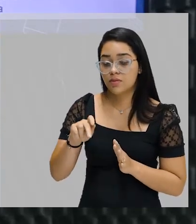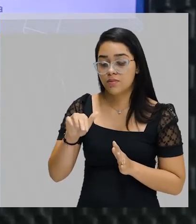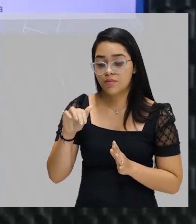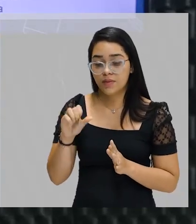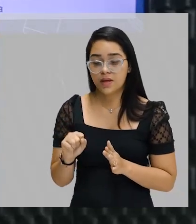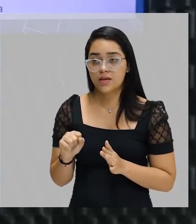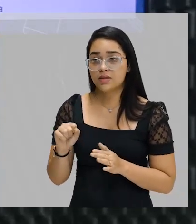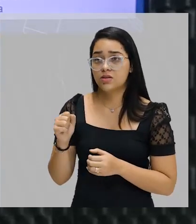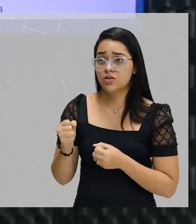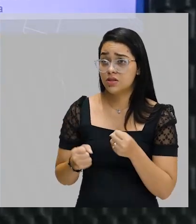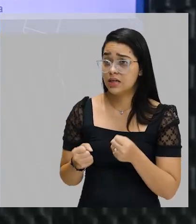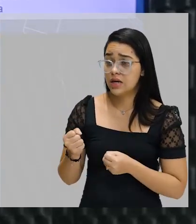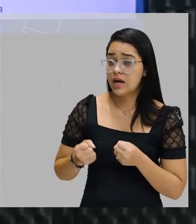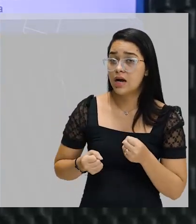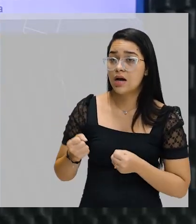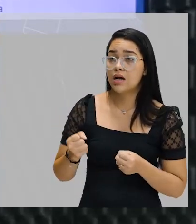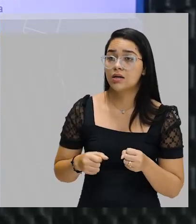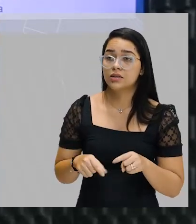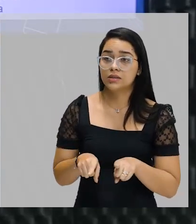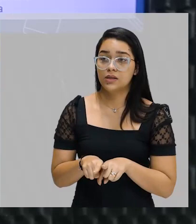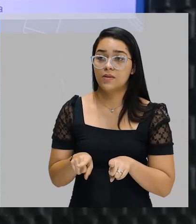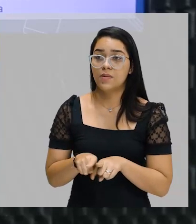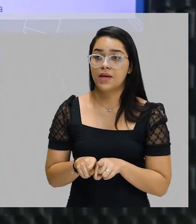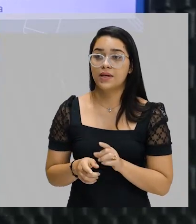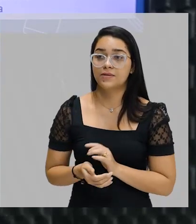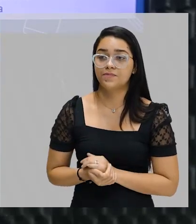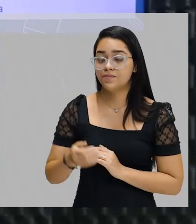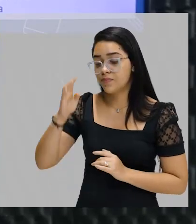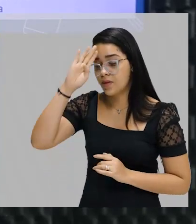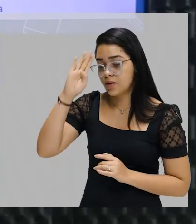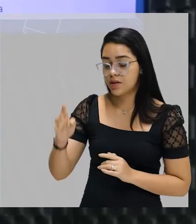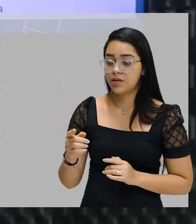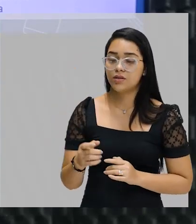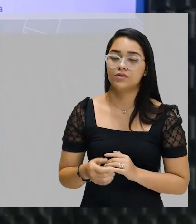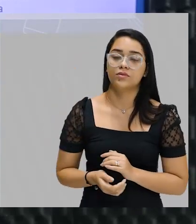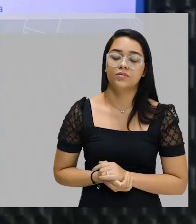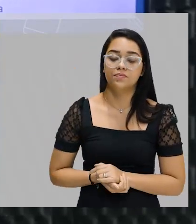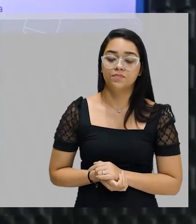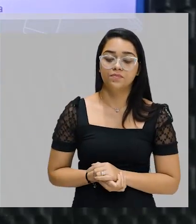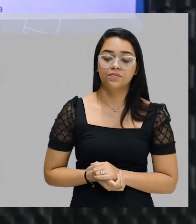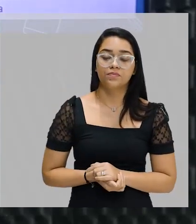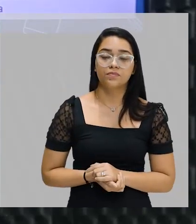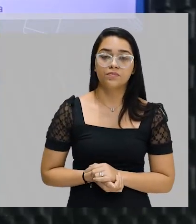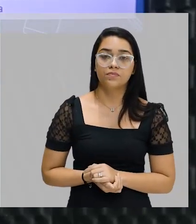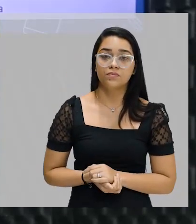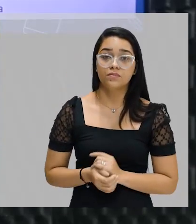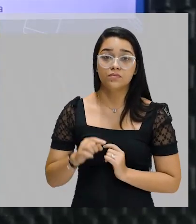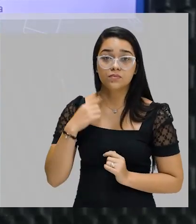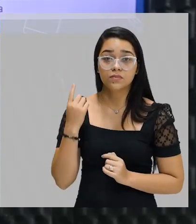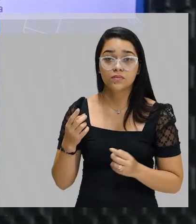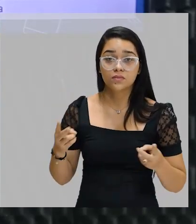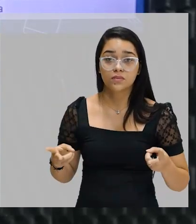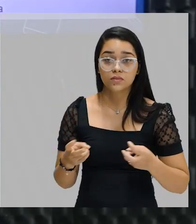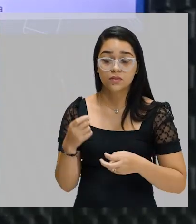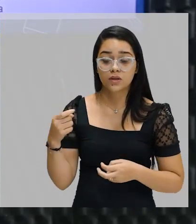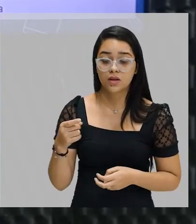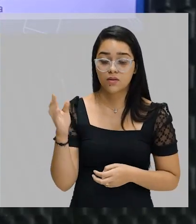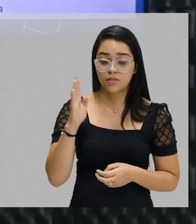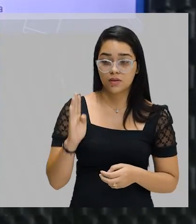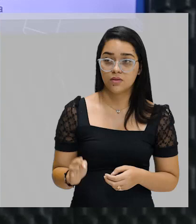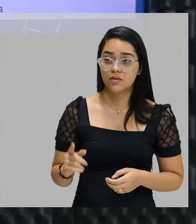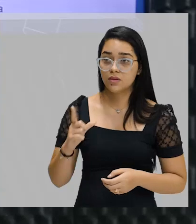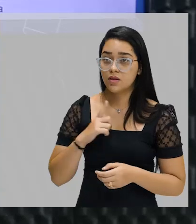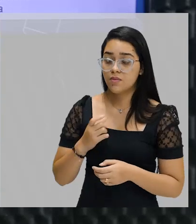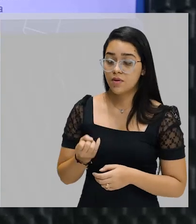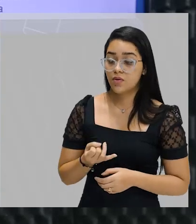que também vai estar ali inserida também na União Europeia, principalmente medicamentos e peças de veículos. É só a gente perceber que aqui no Brasil existe uma